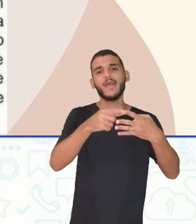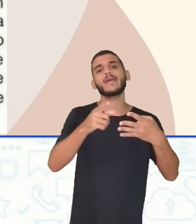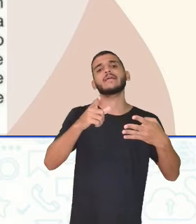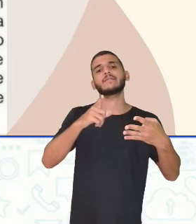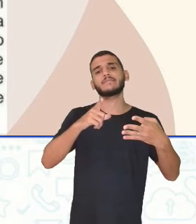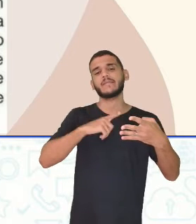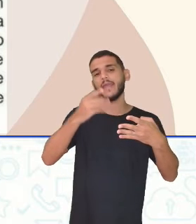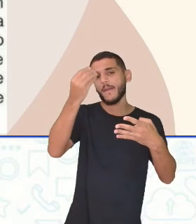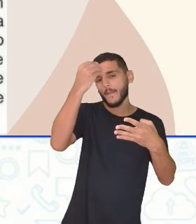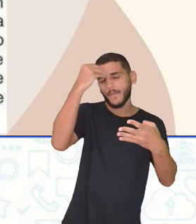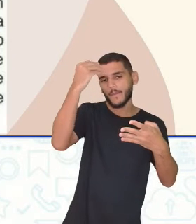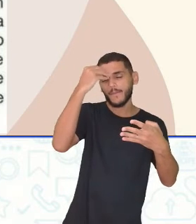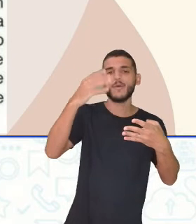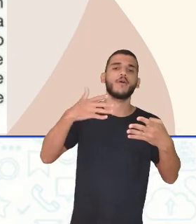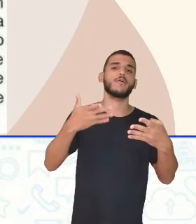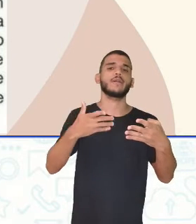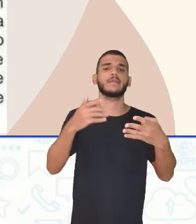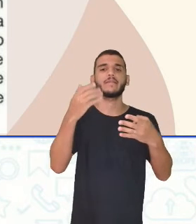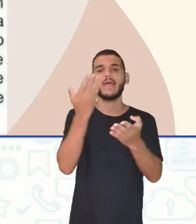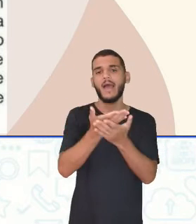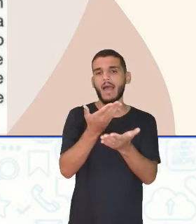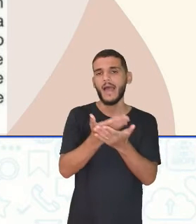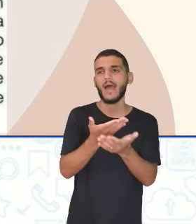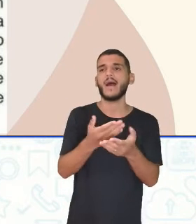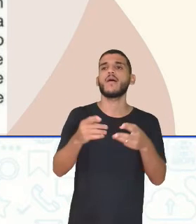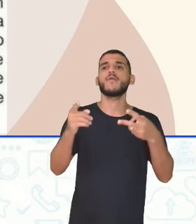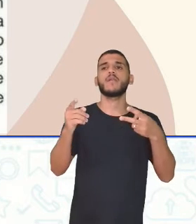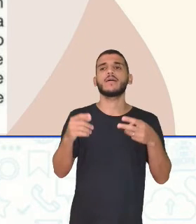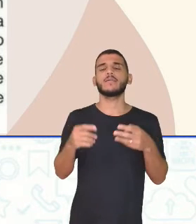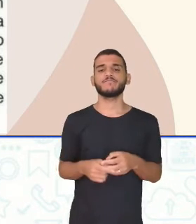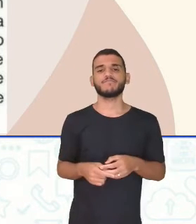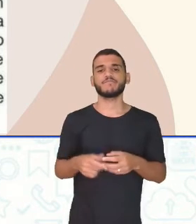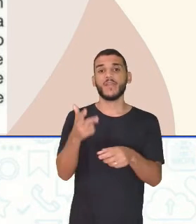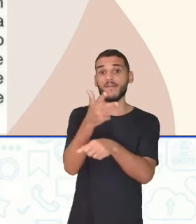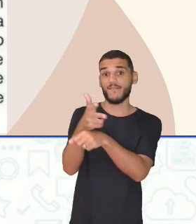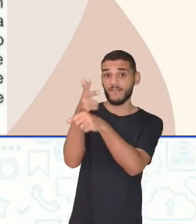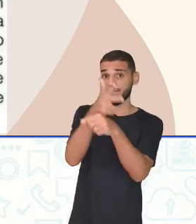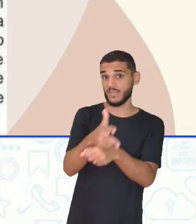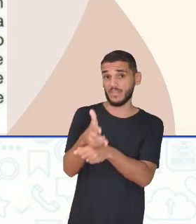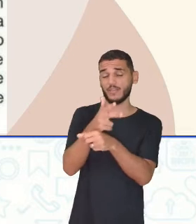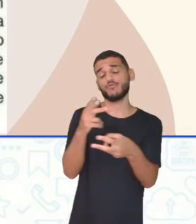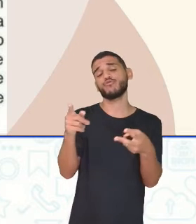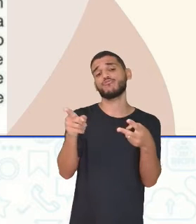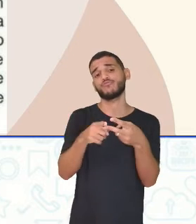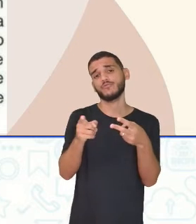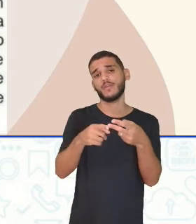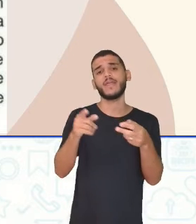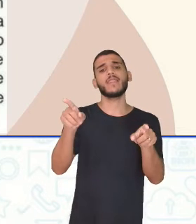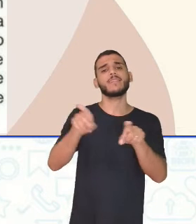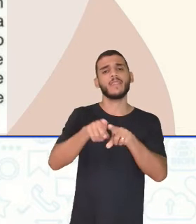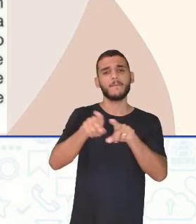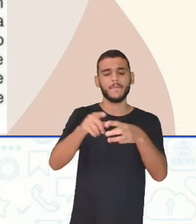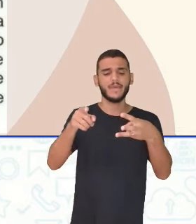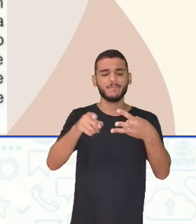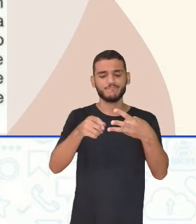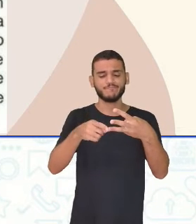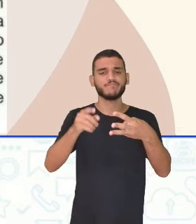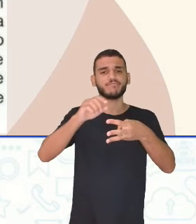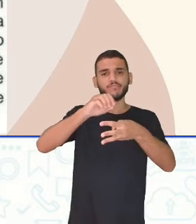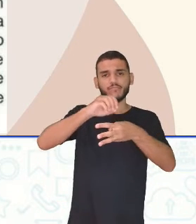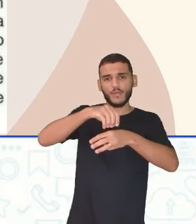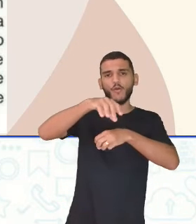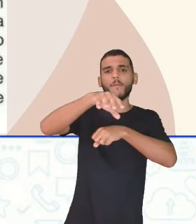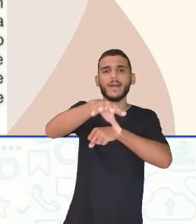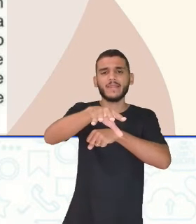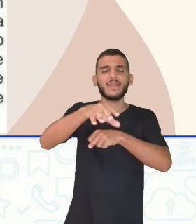das aulas. Esses são os dois argumentos que ele traz, que essa pessoa traz. Compartilhar materiais, dicas e sites. Então,